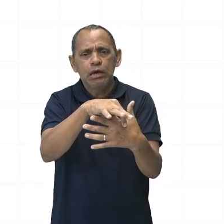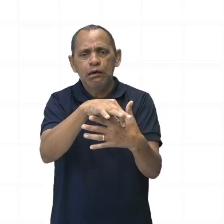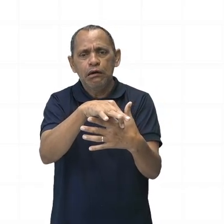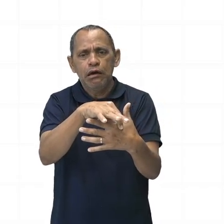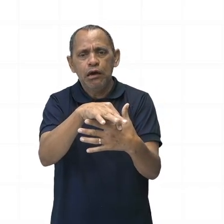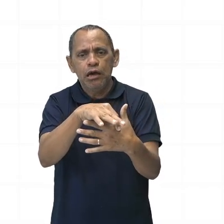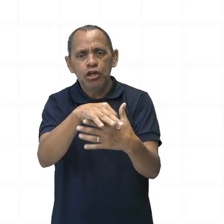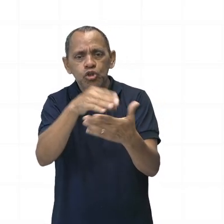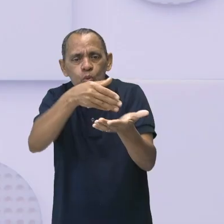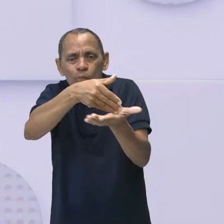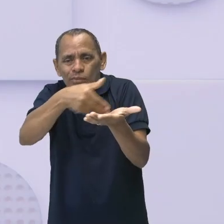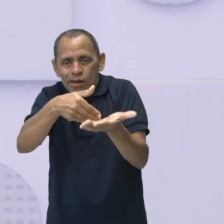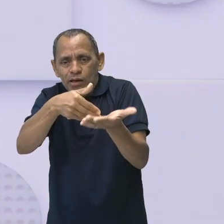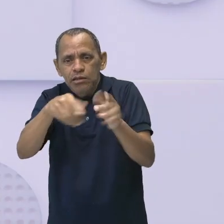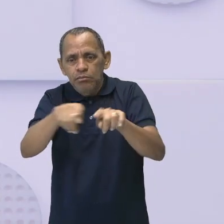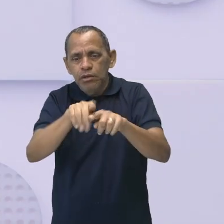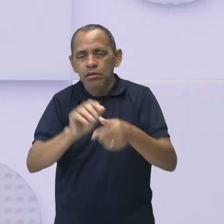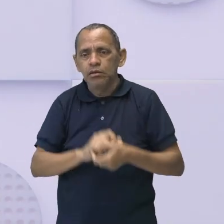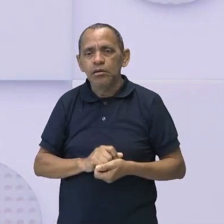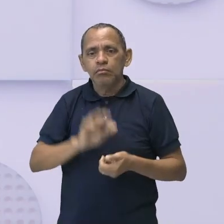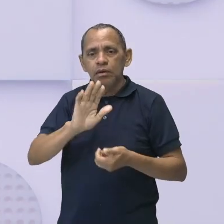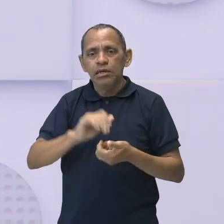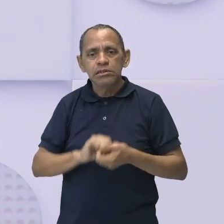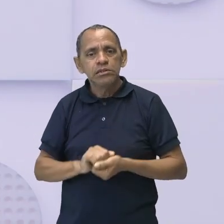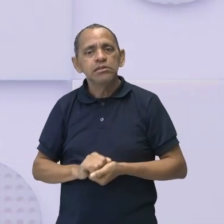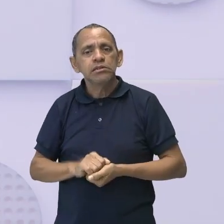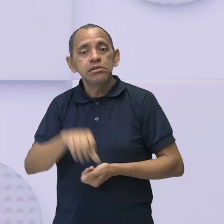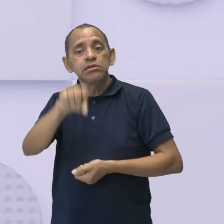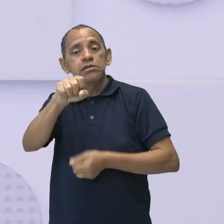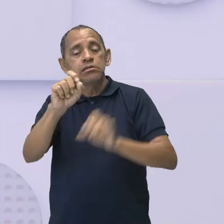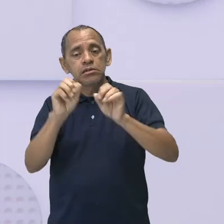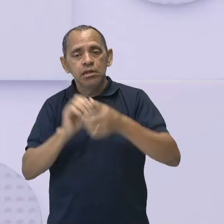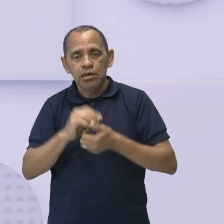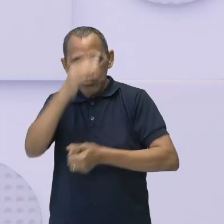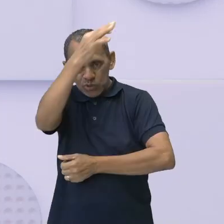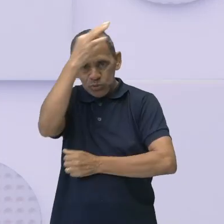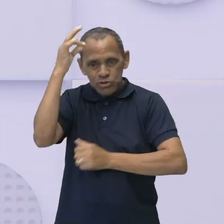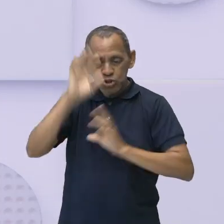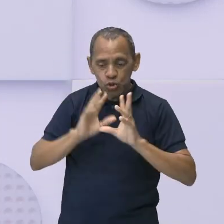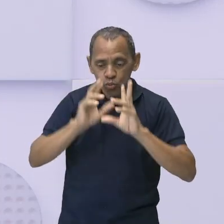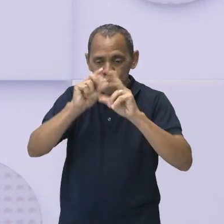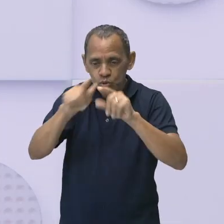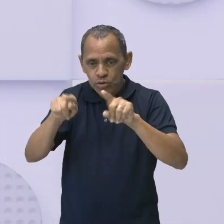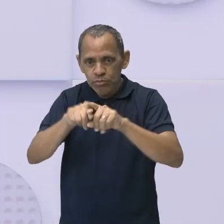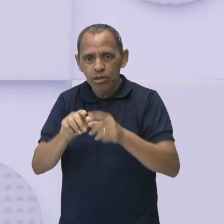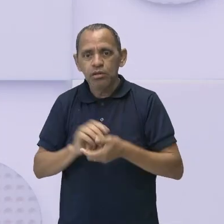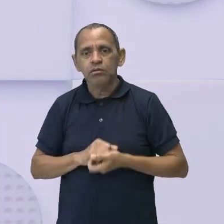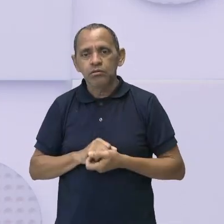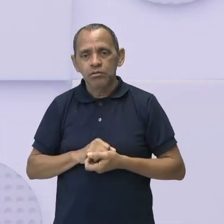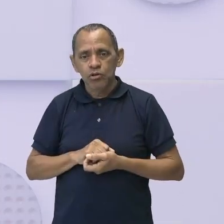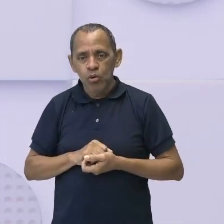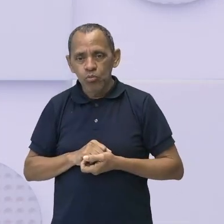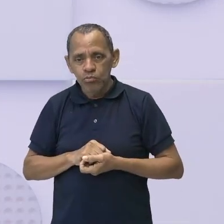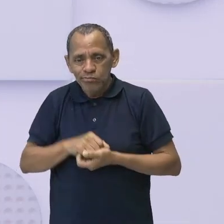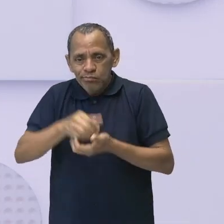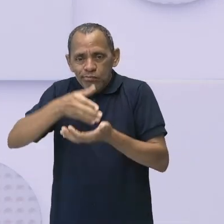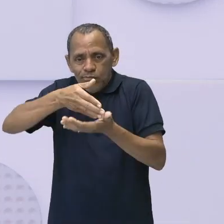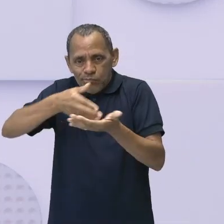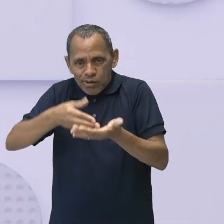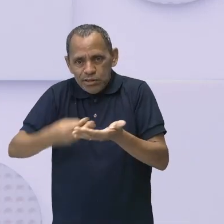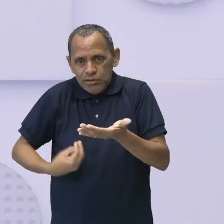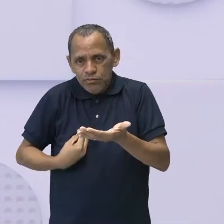como parte da vida, ok? Então, vamos olhar uma bonita apresentação do